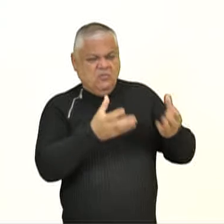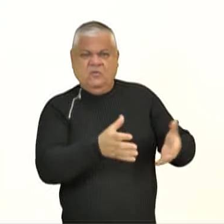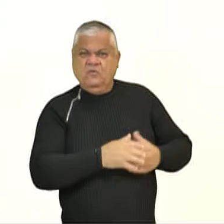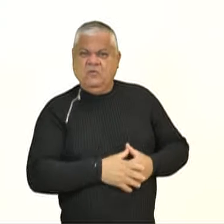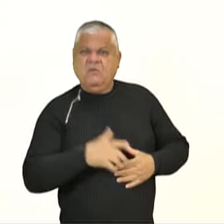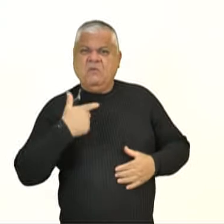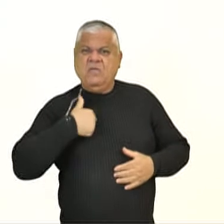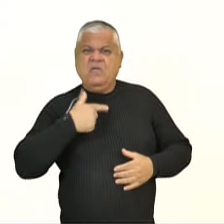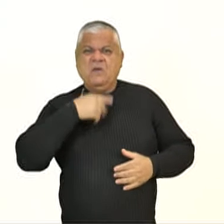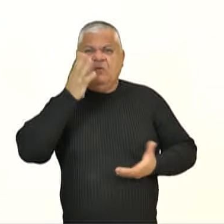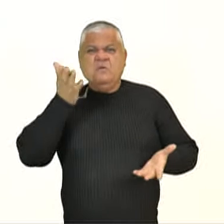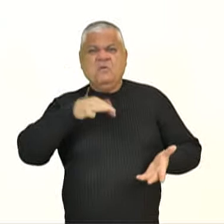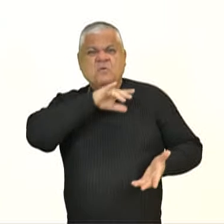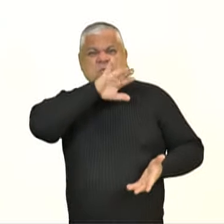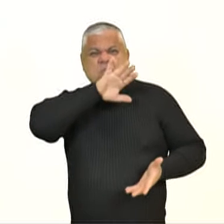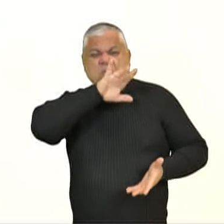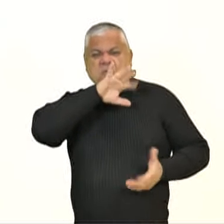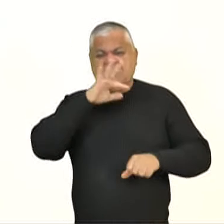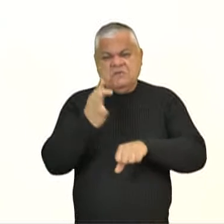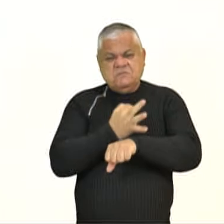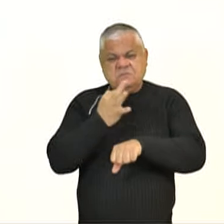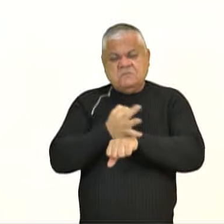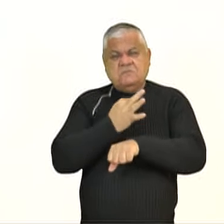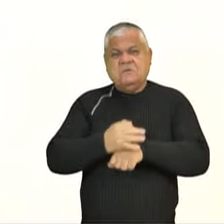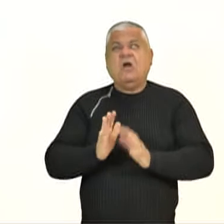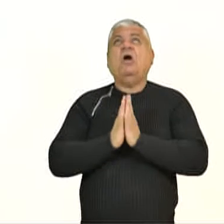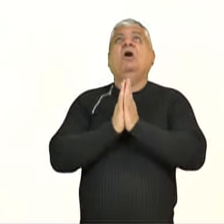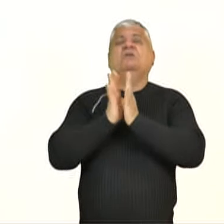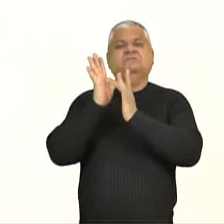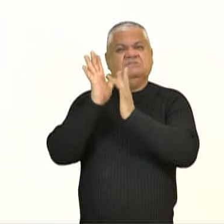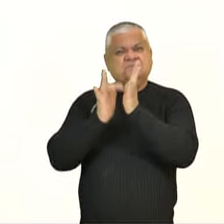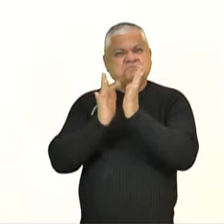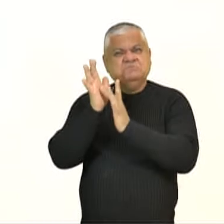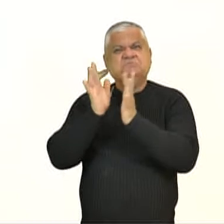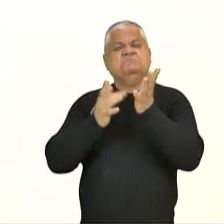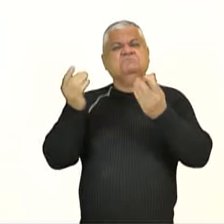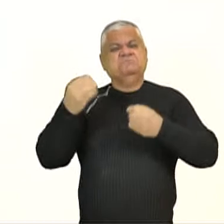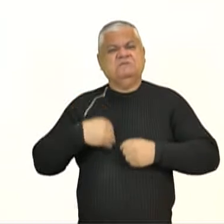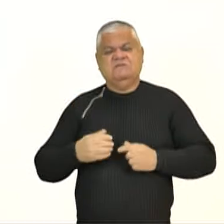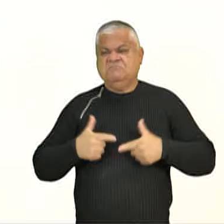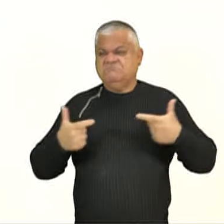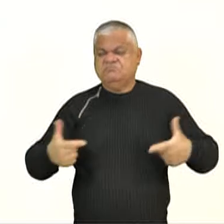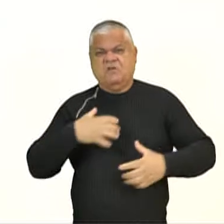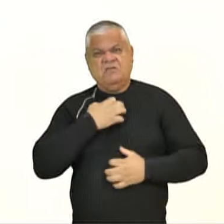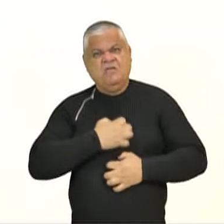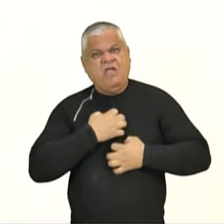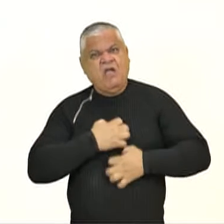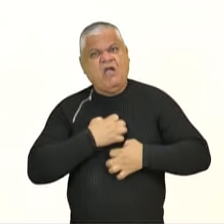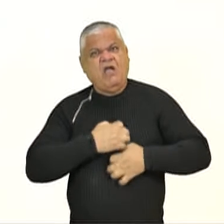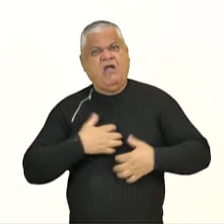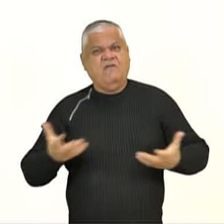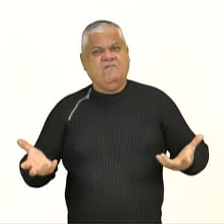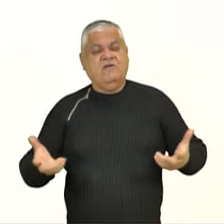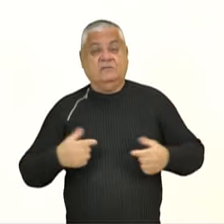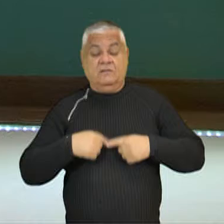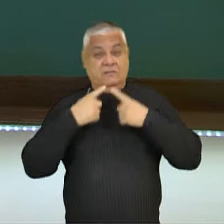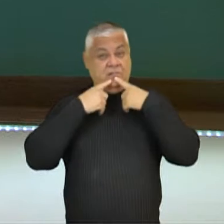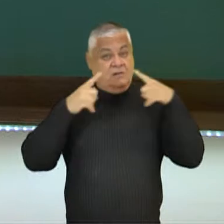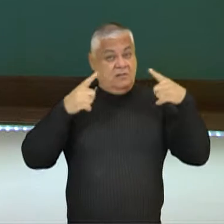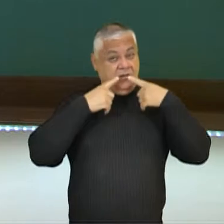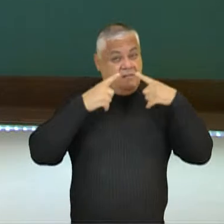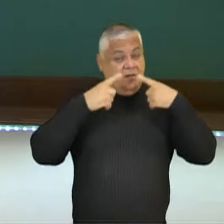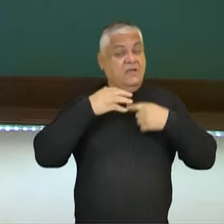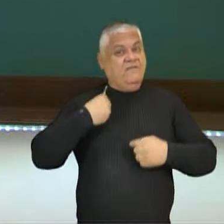Que tão mal é de aturar, ó Jesus, que enfadamento, que raiva, que tormento. Então ela está reclamando aqui da